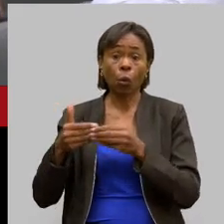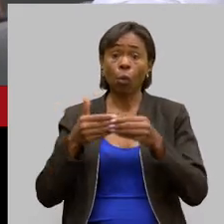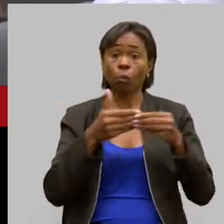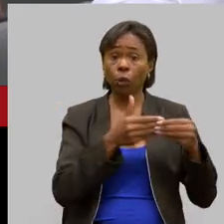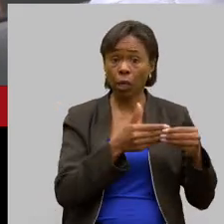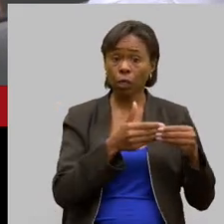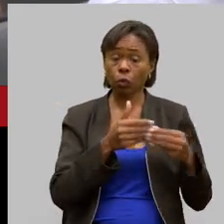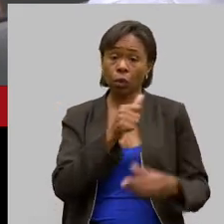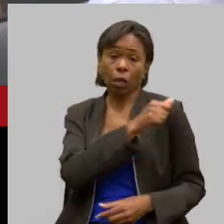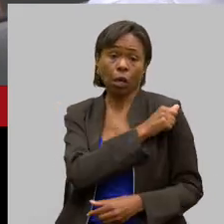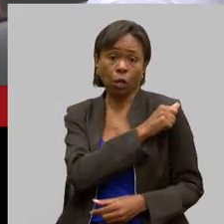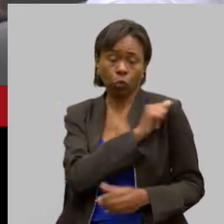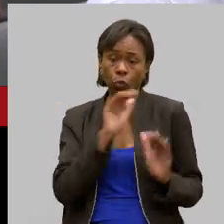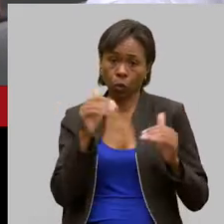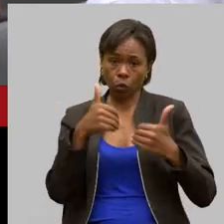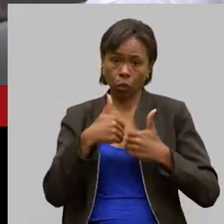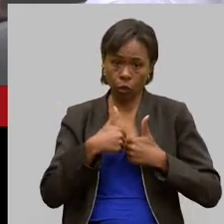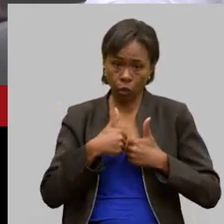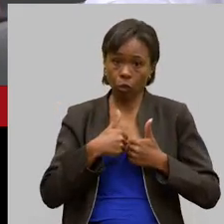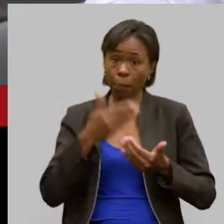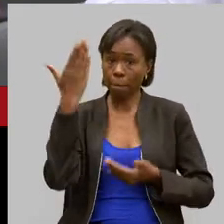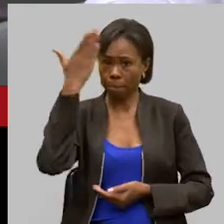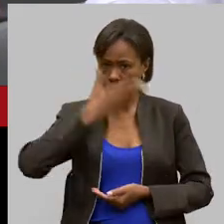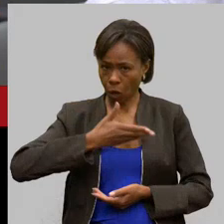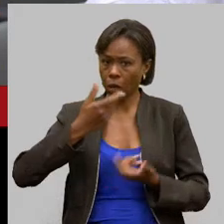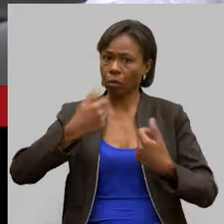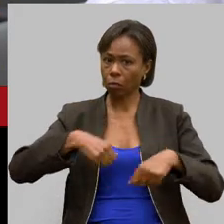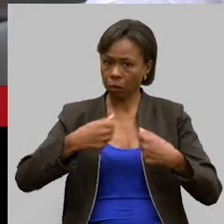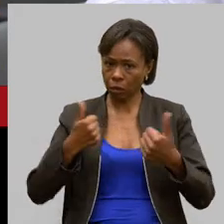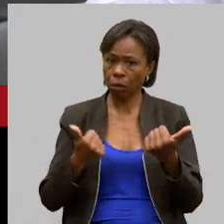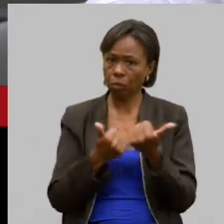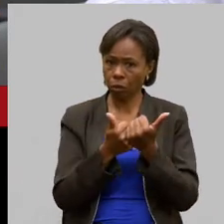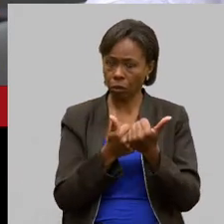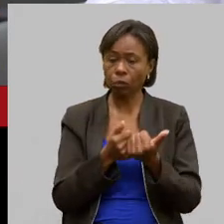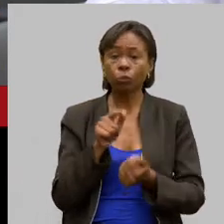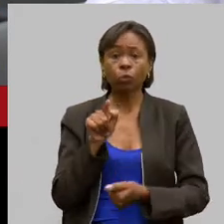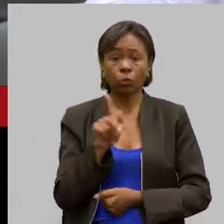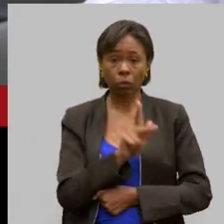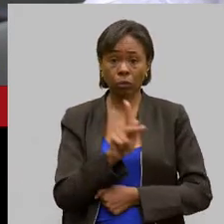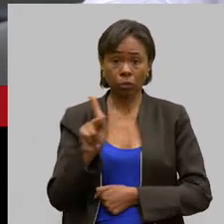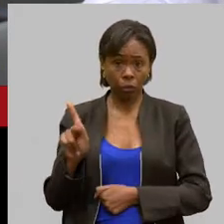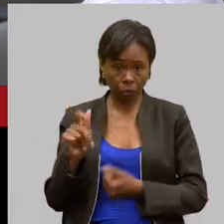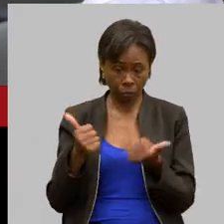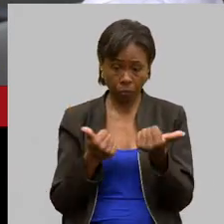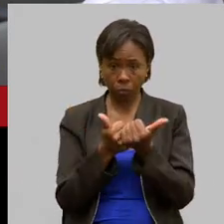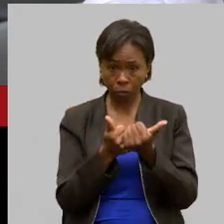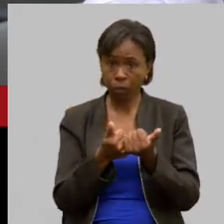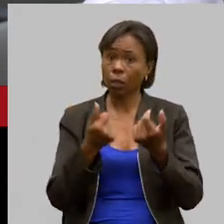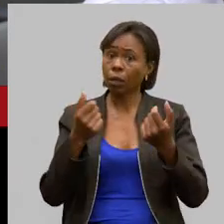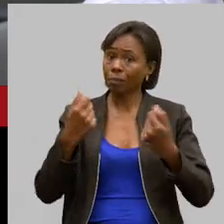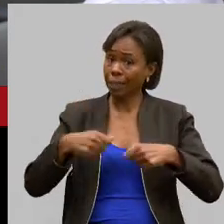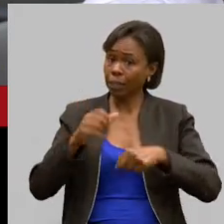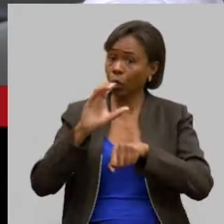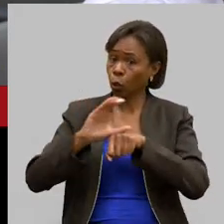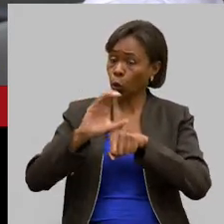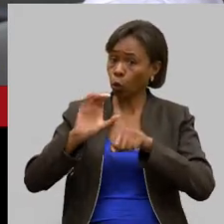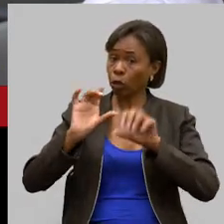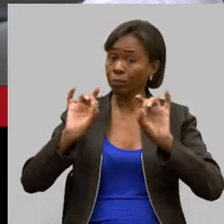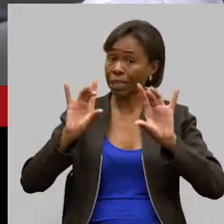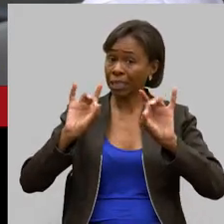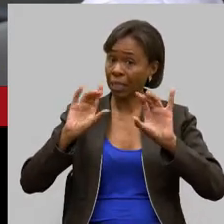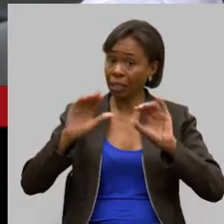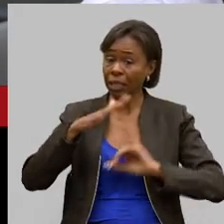necessidade comprovada e Esse professor ele precisa ter especialização em educação